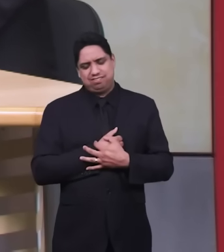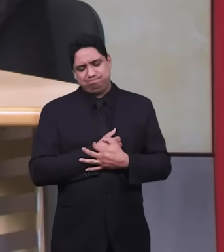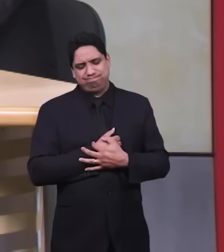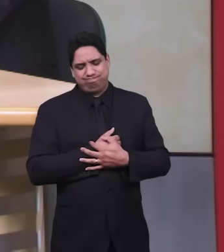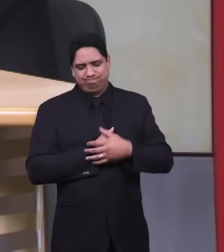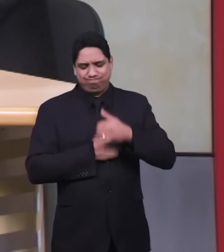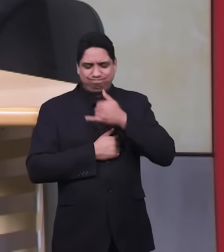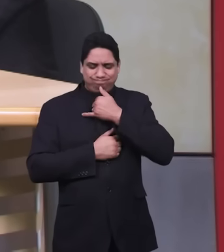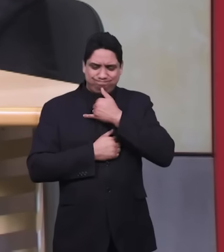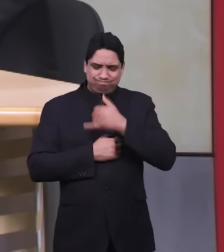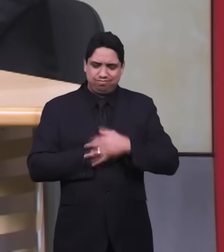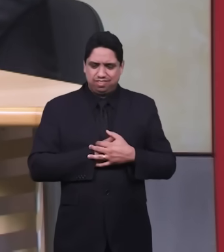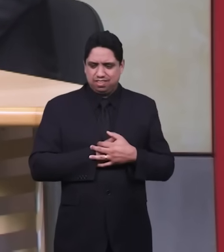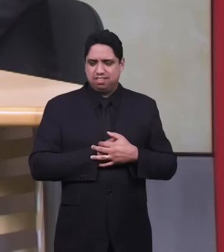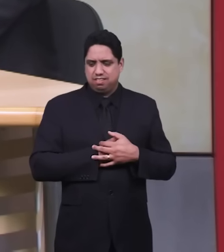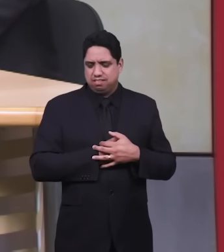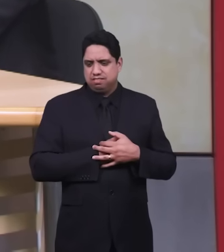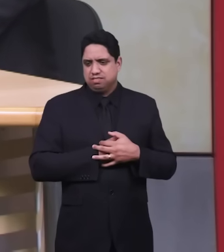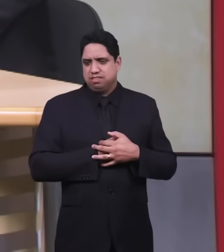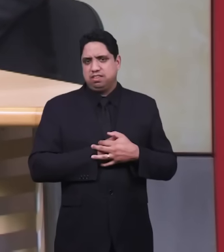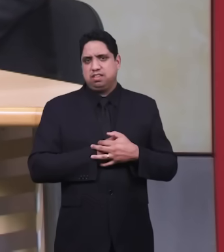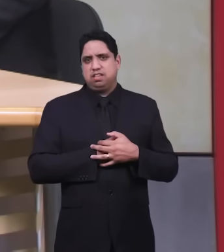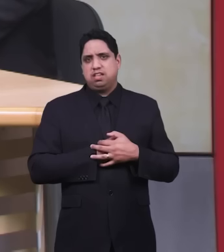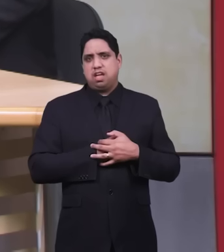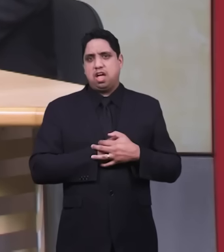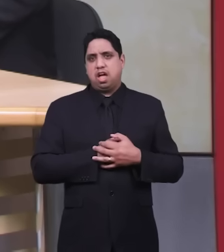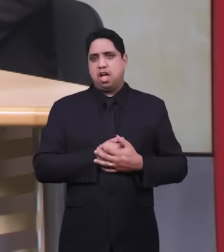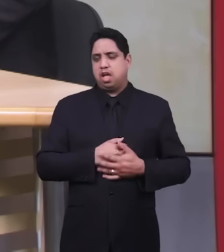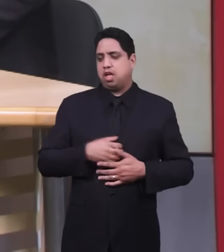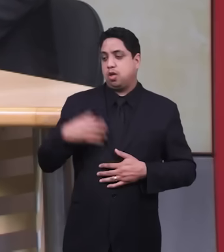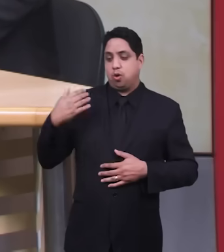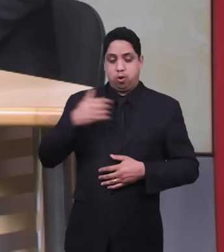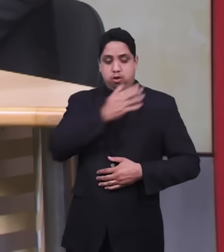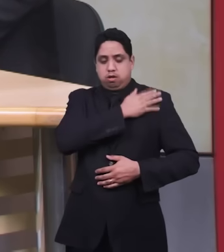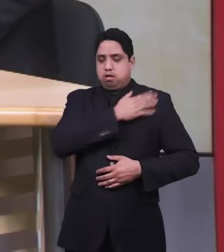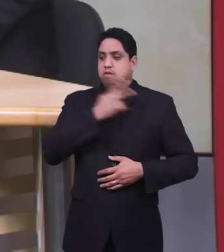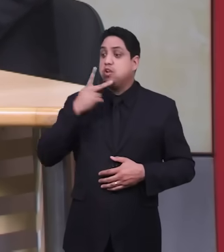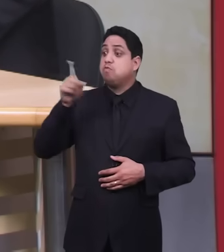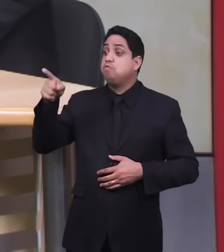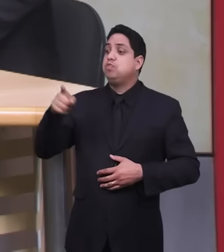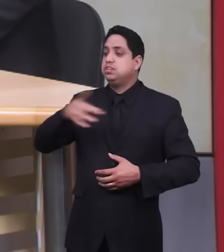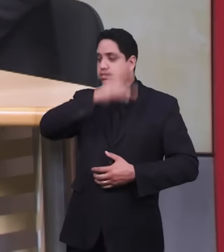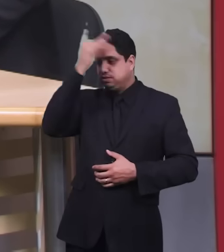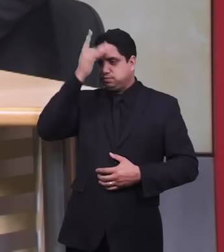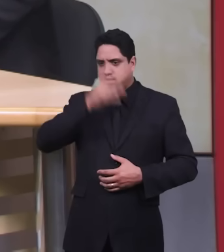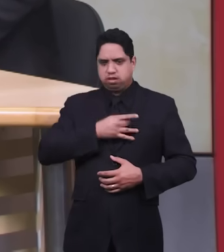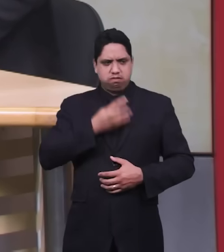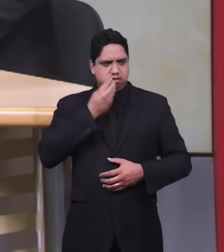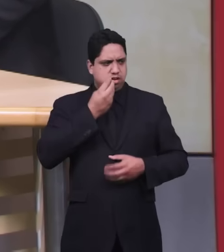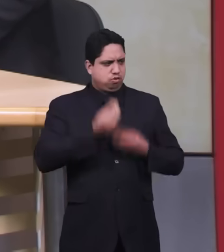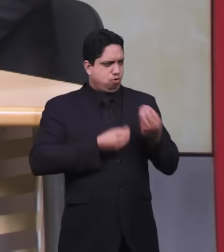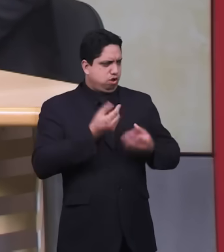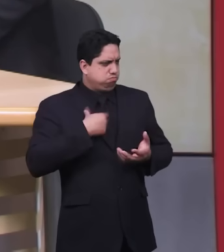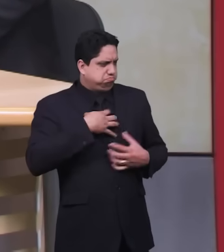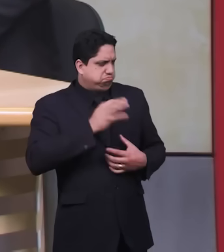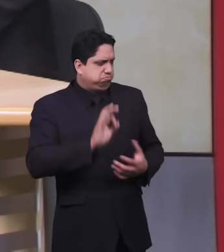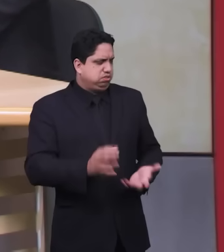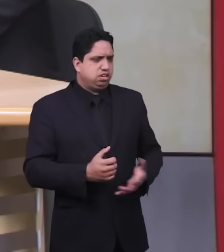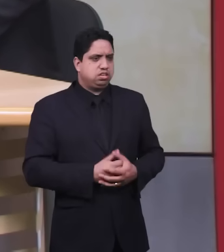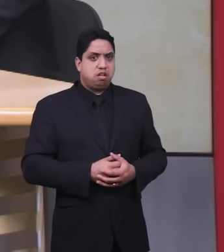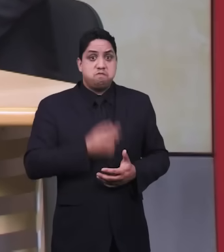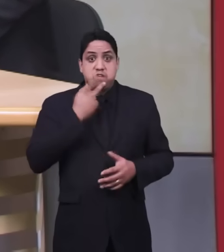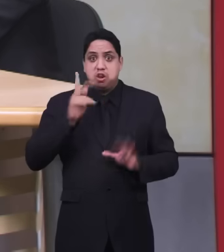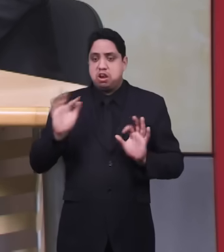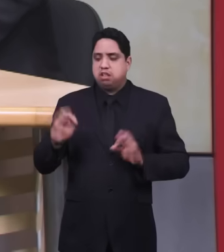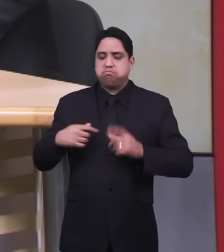professor? Frustrado, né? Frustrado e tal. Aí Jonas bateu no ônibus, você foi batizado com o Espírito Santo. Eu digo, como? Não senti nada. Não, mas foi. Ele não